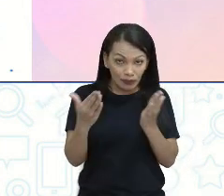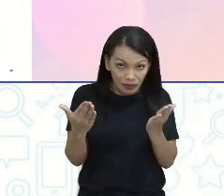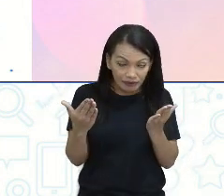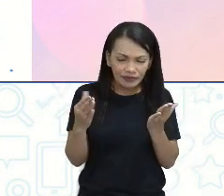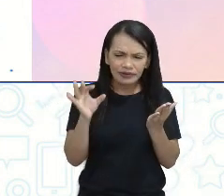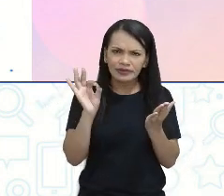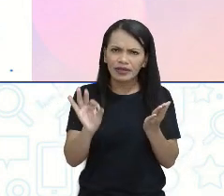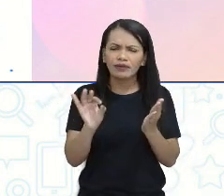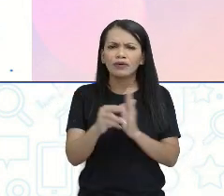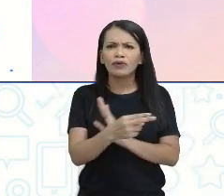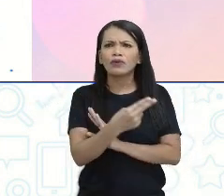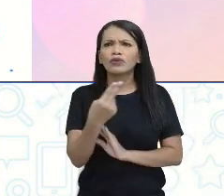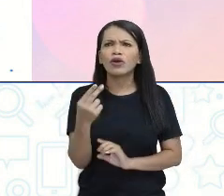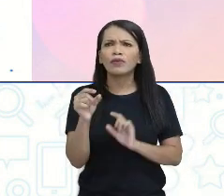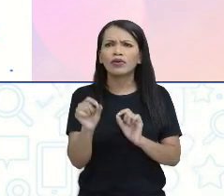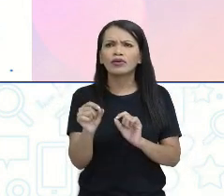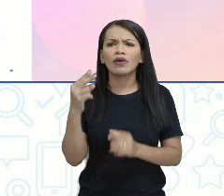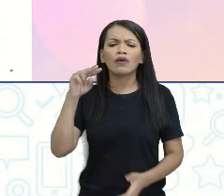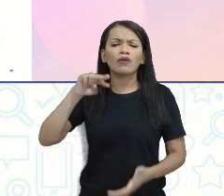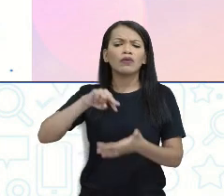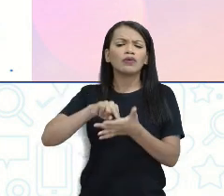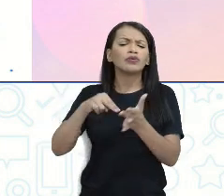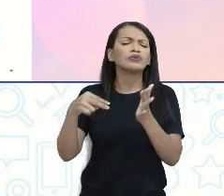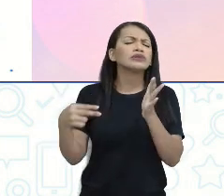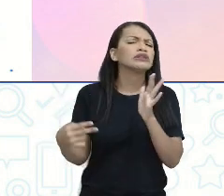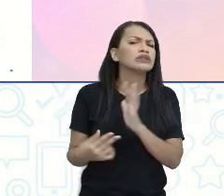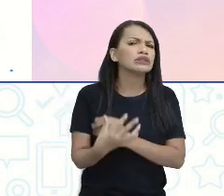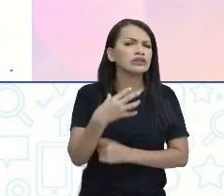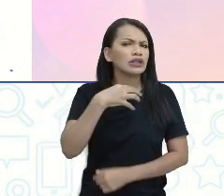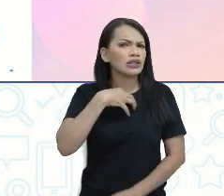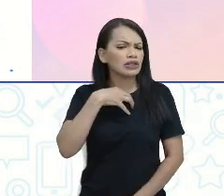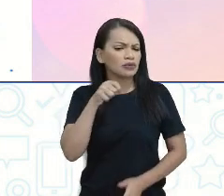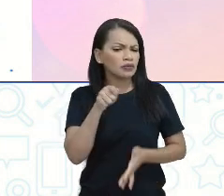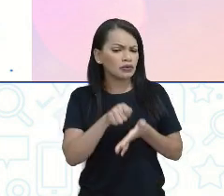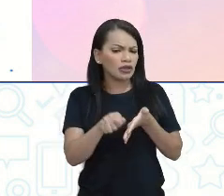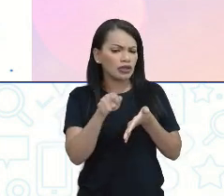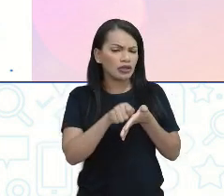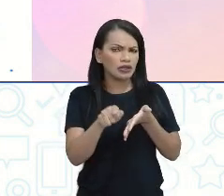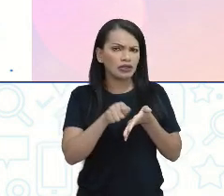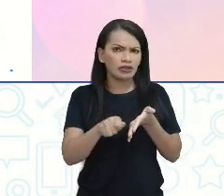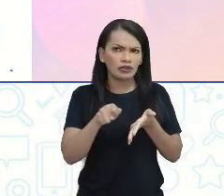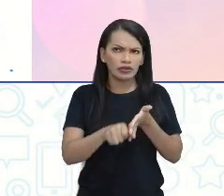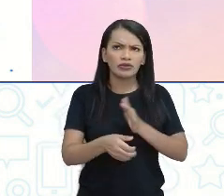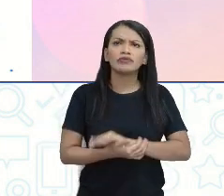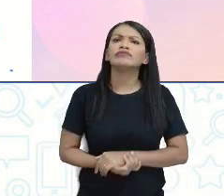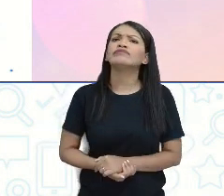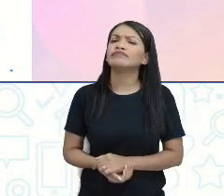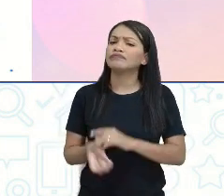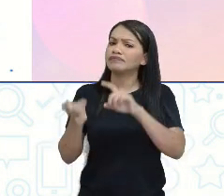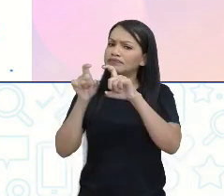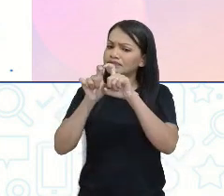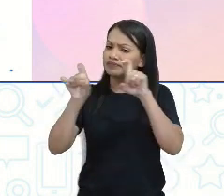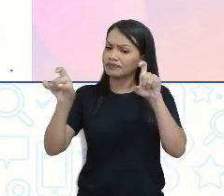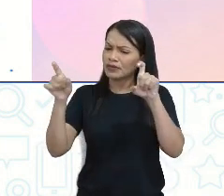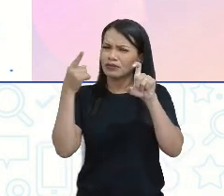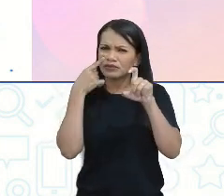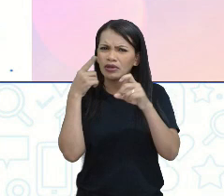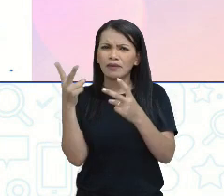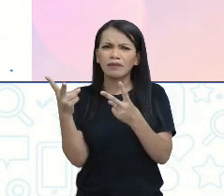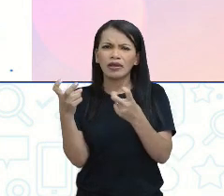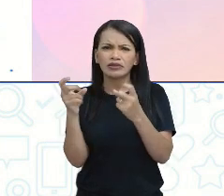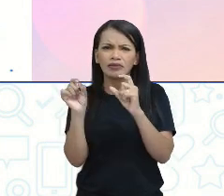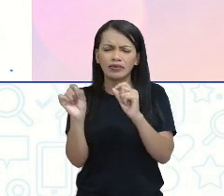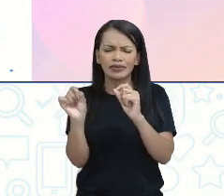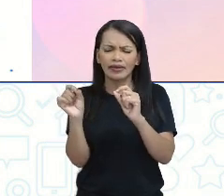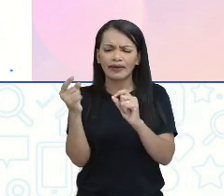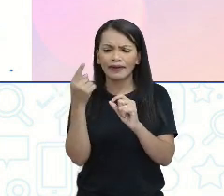nome do capítulo é O Sentido da Escrita. Mas vocês percebem que entre o capítulo em negrito e o começo do texto,